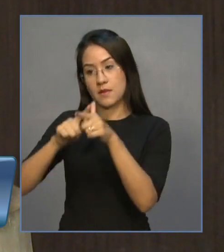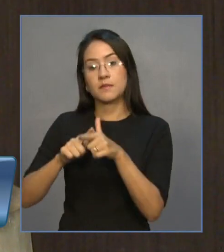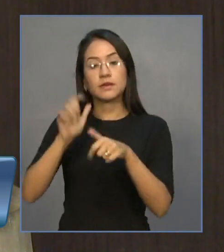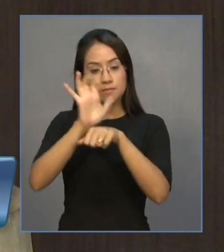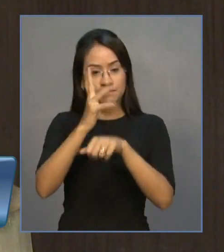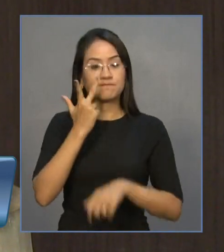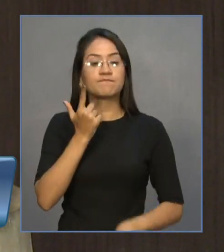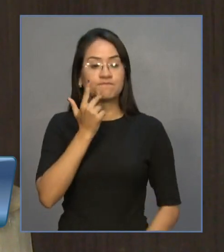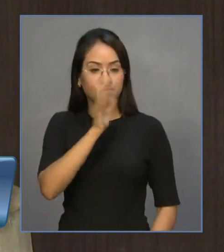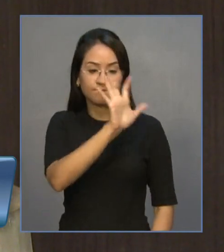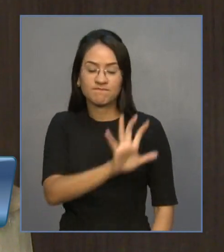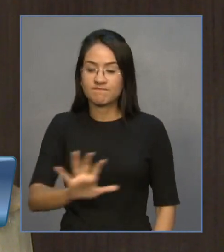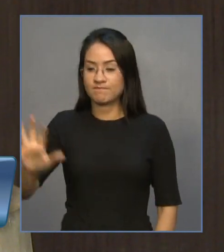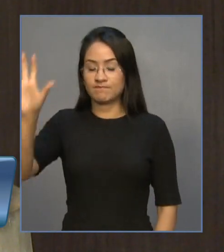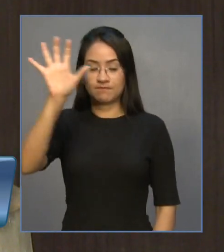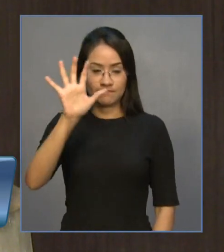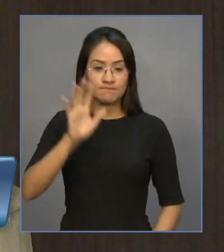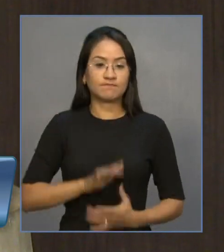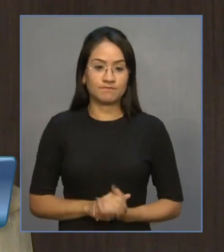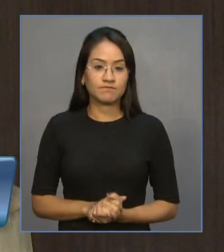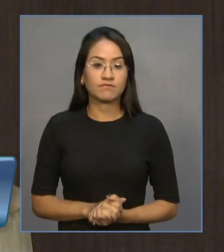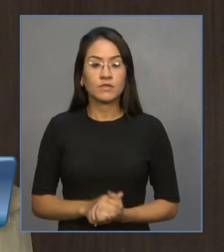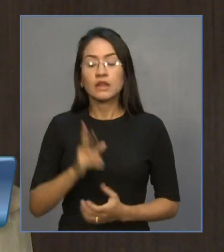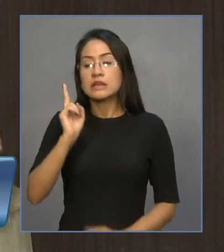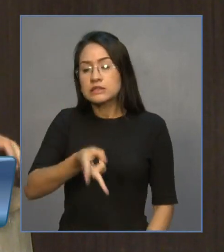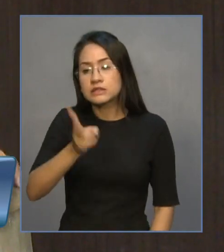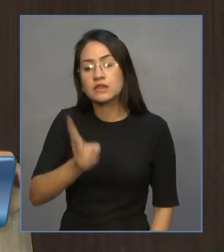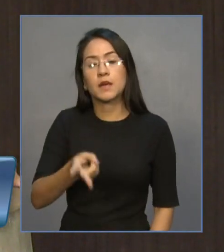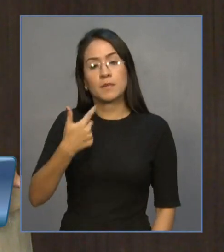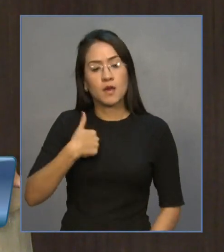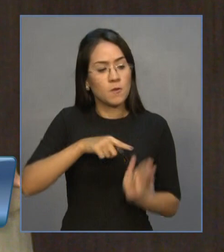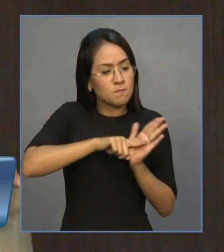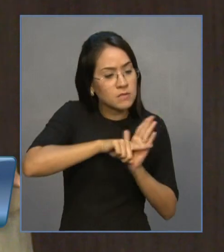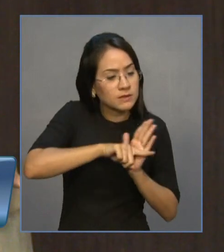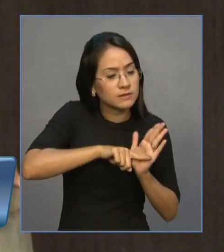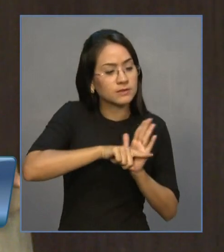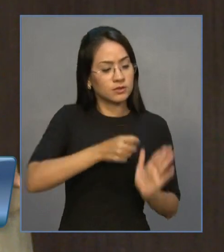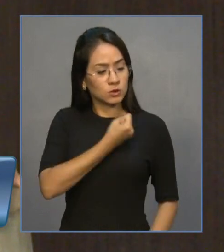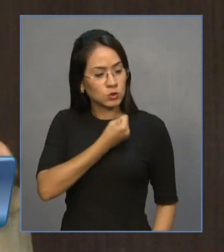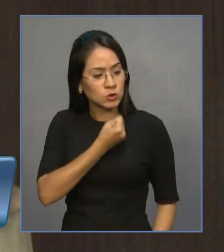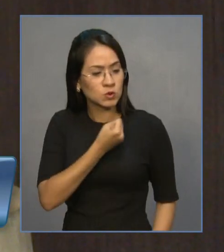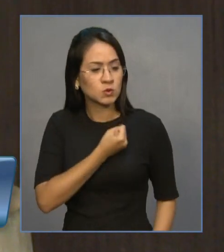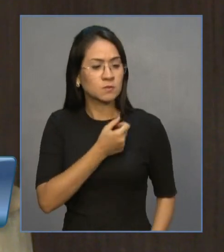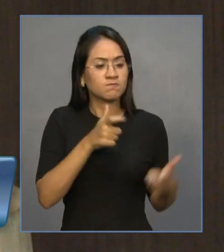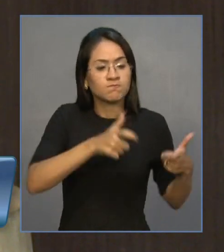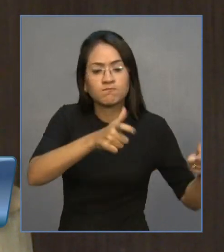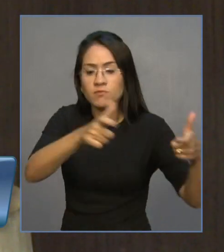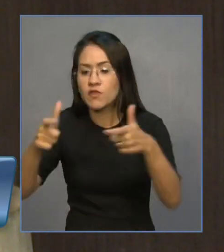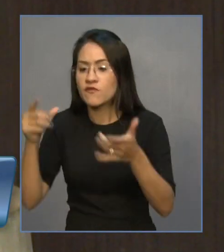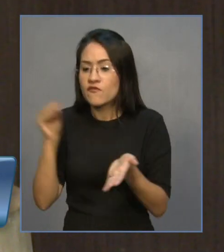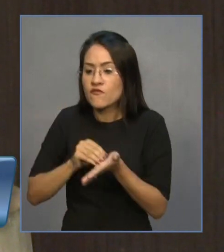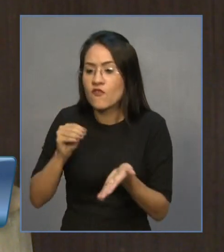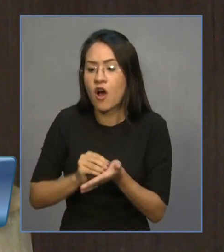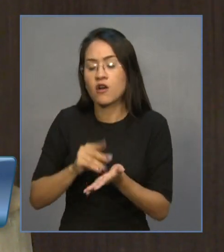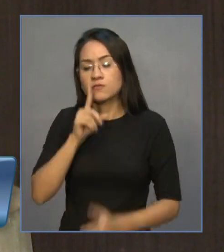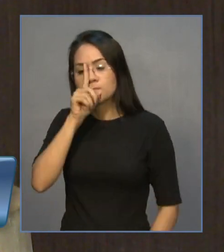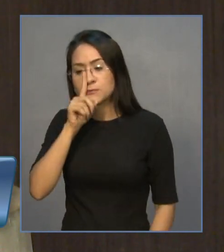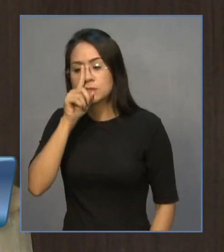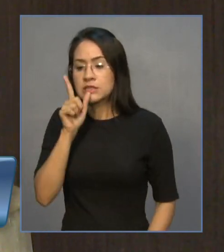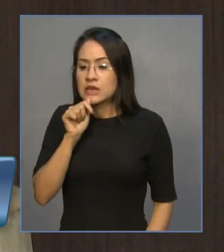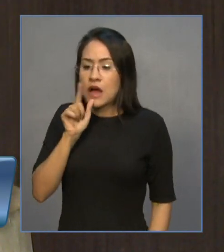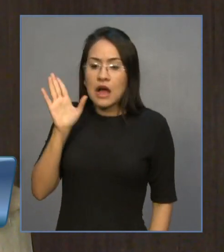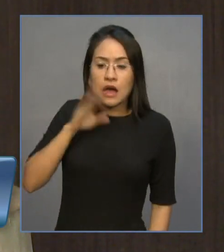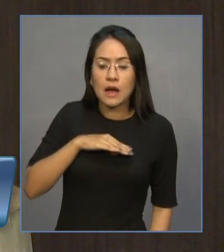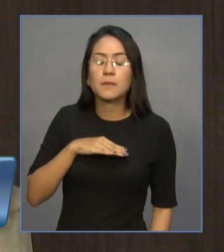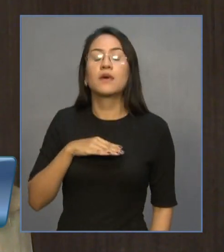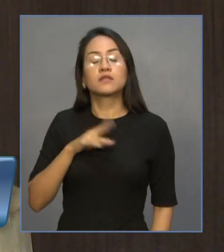Ceará. E tenho interpretado os dados e colocado aqui a nossa visão